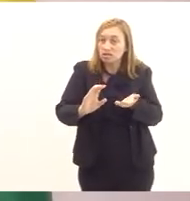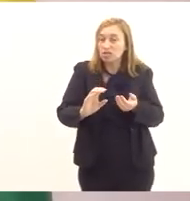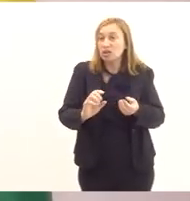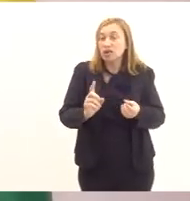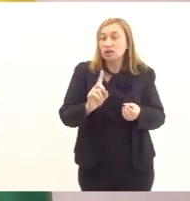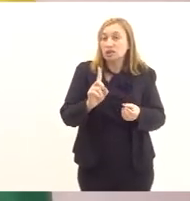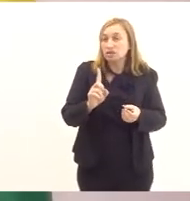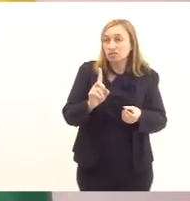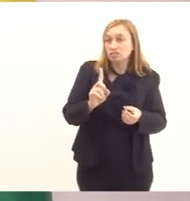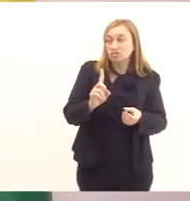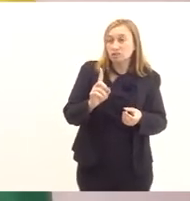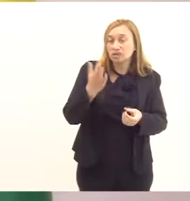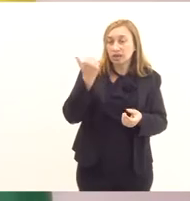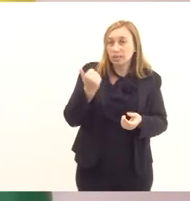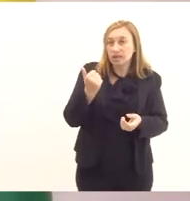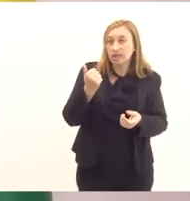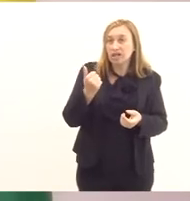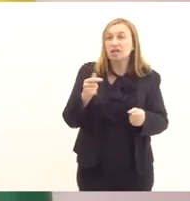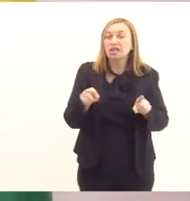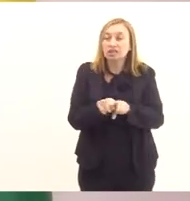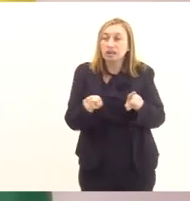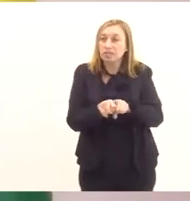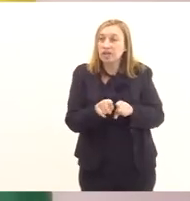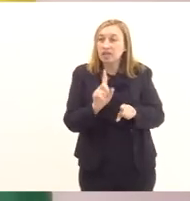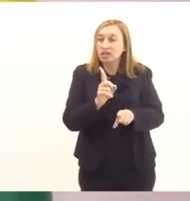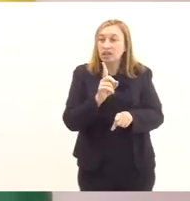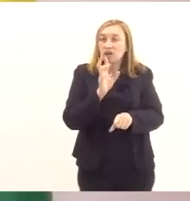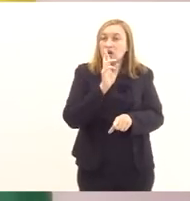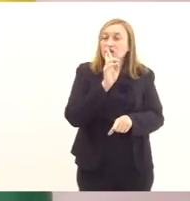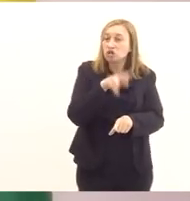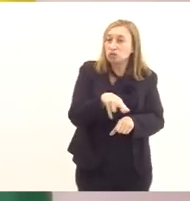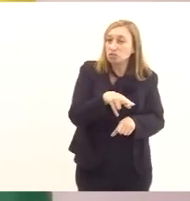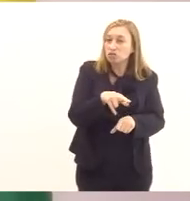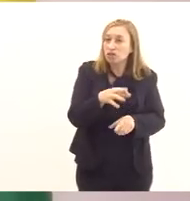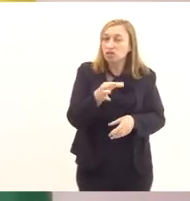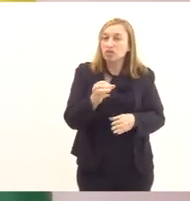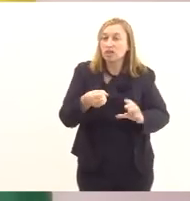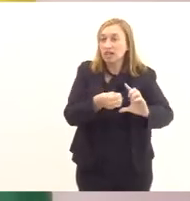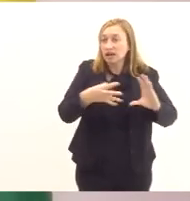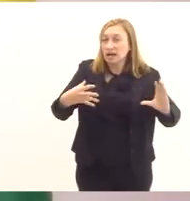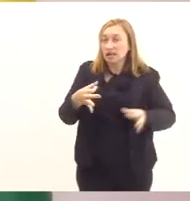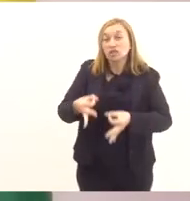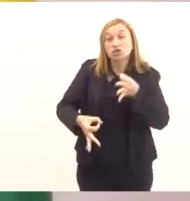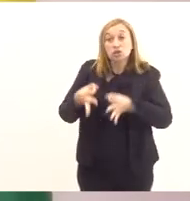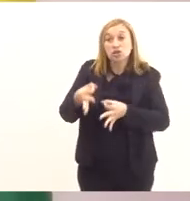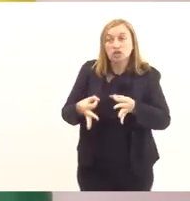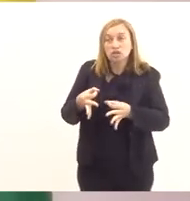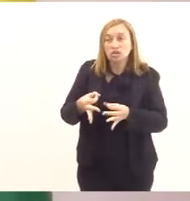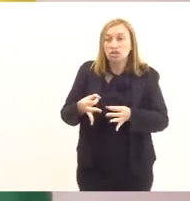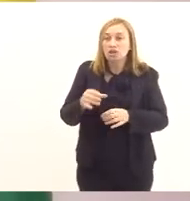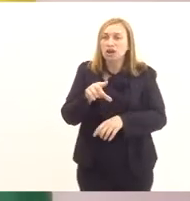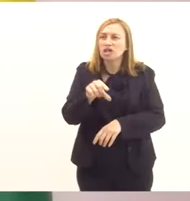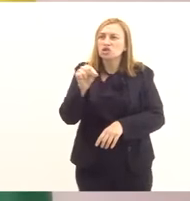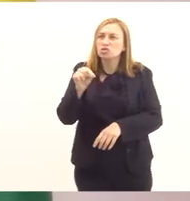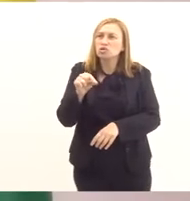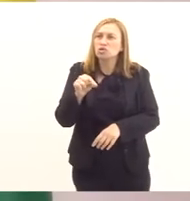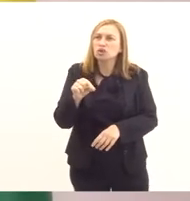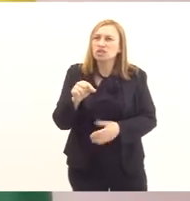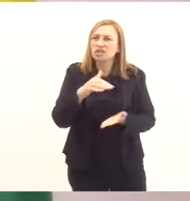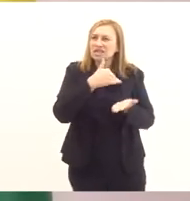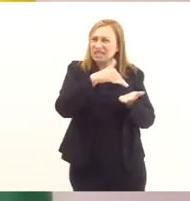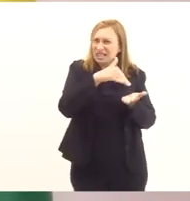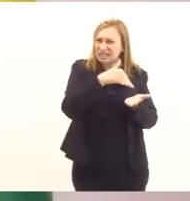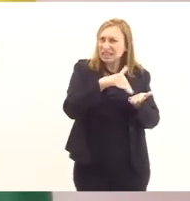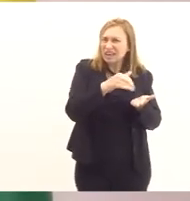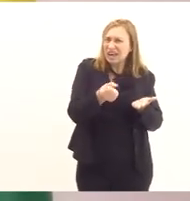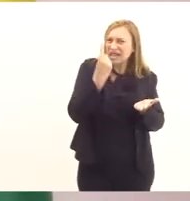furtou a responder também as questões de caráter administrativo e jurídico como por exemplo a nomeação da tal secretaria